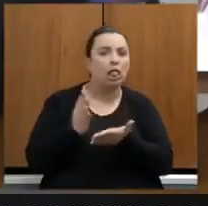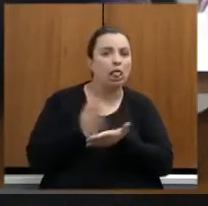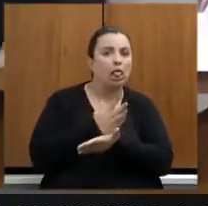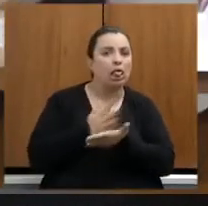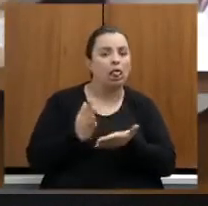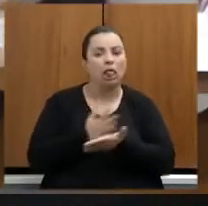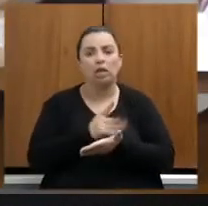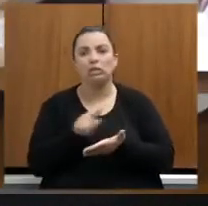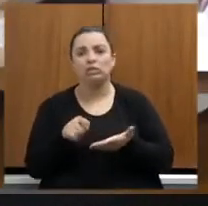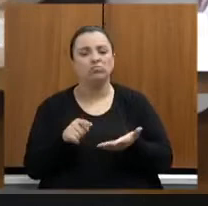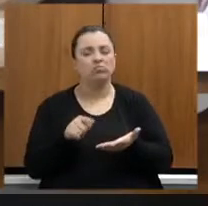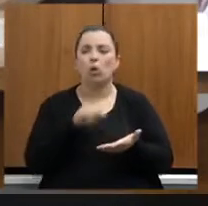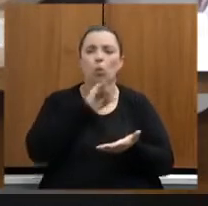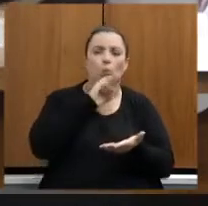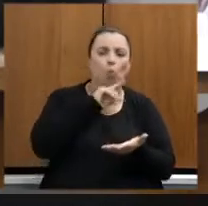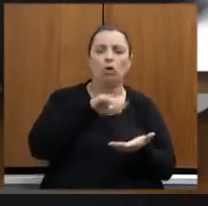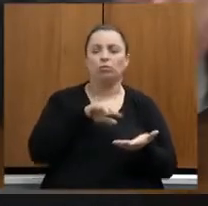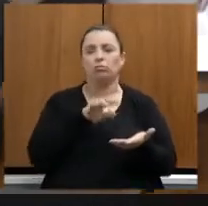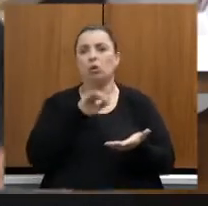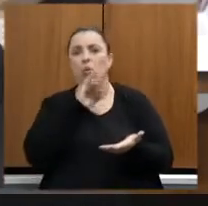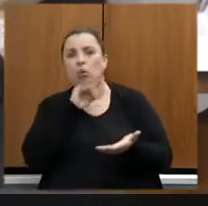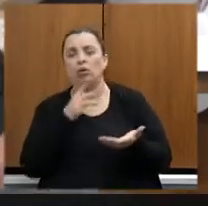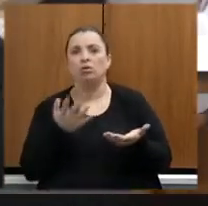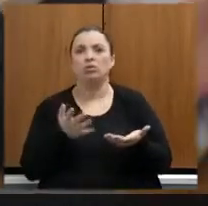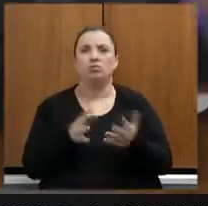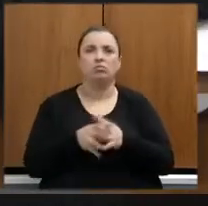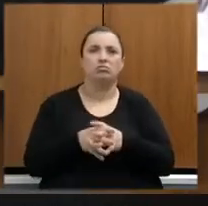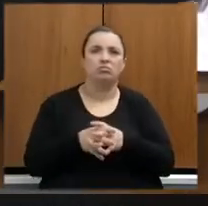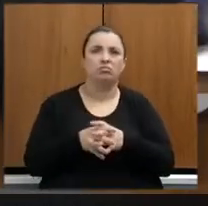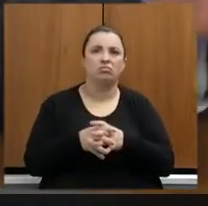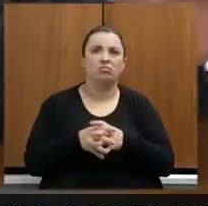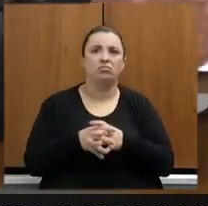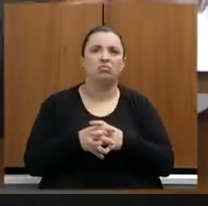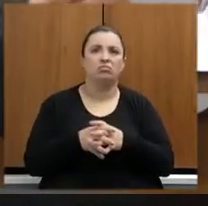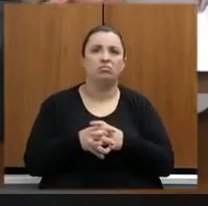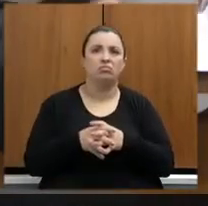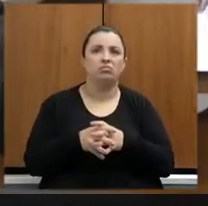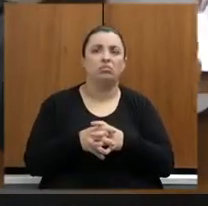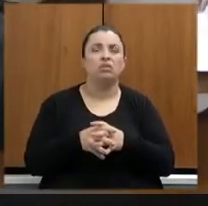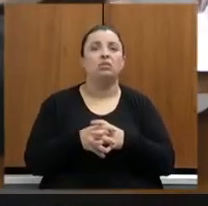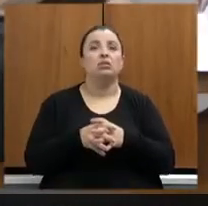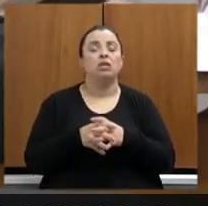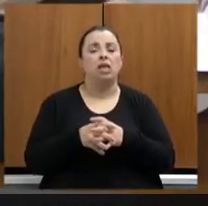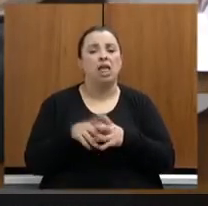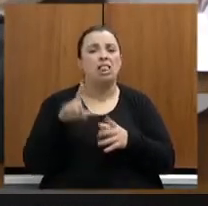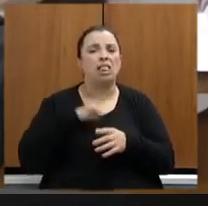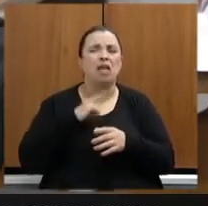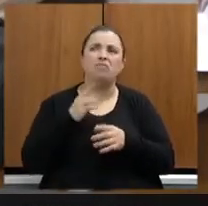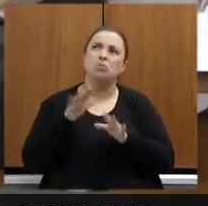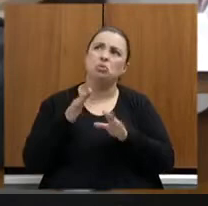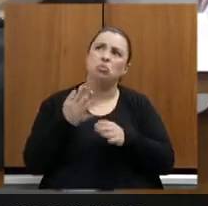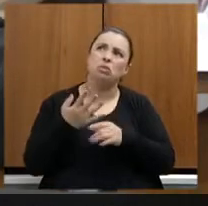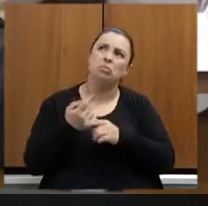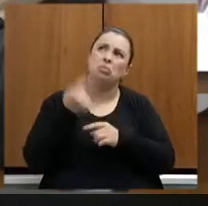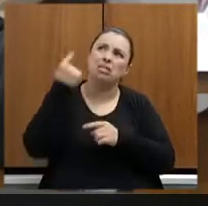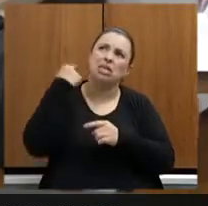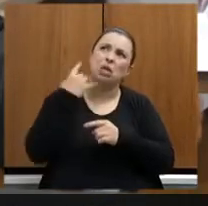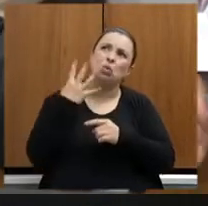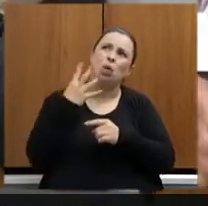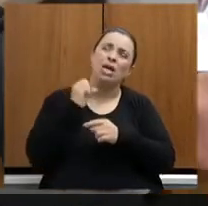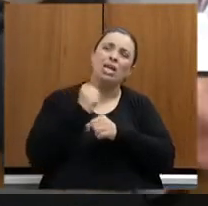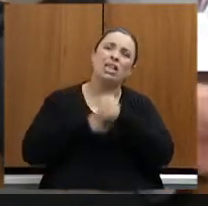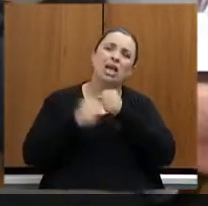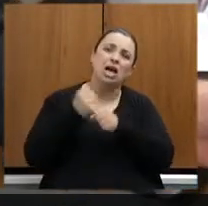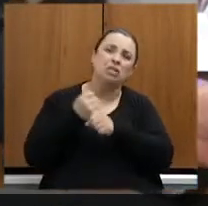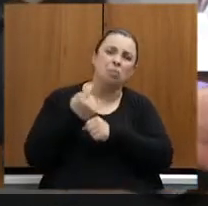já fui já foi sorrindo 40 anos atrás é naquela época é o hoje um subindo